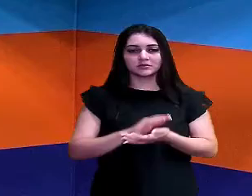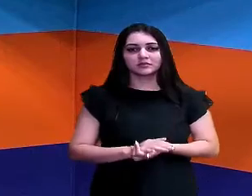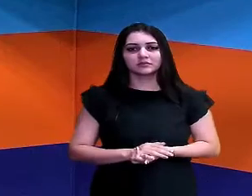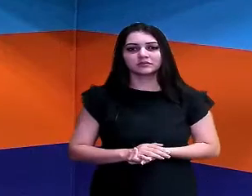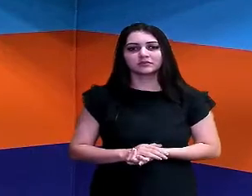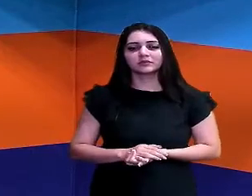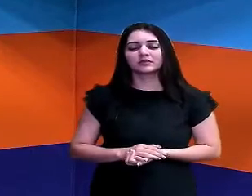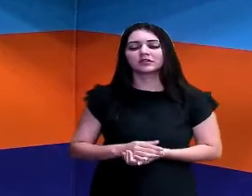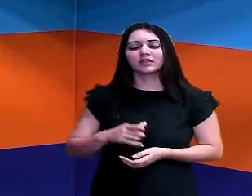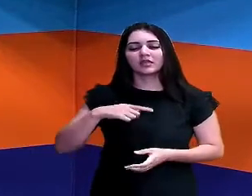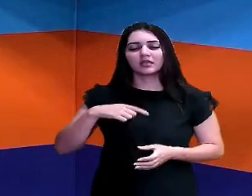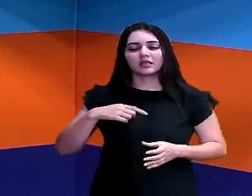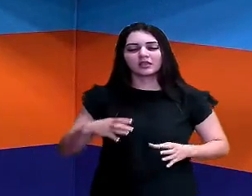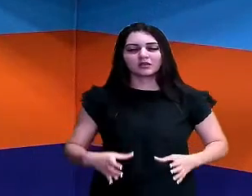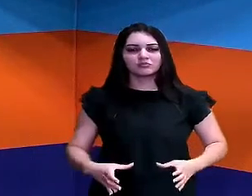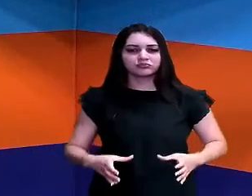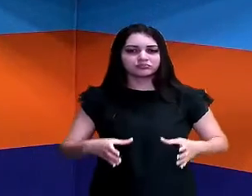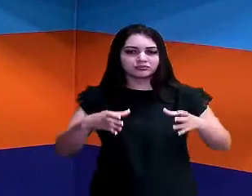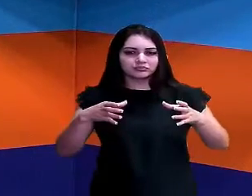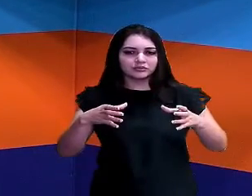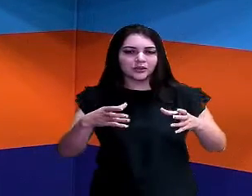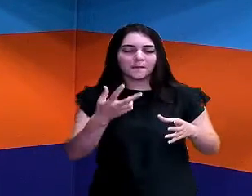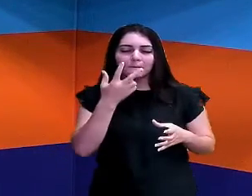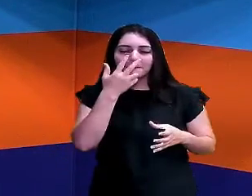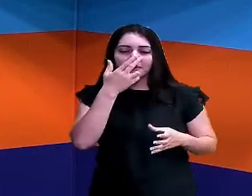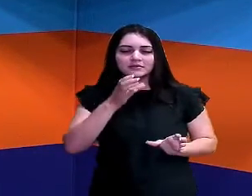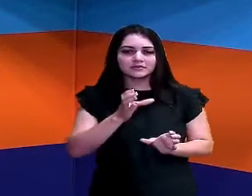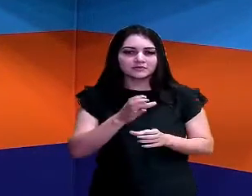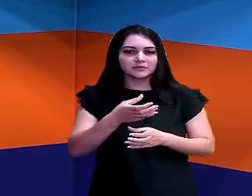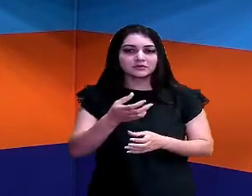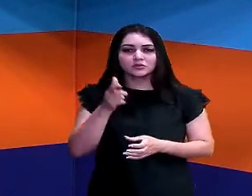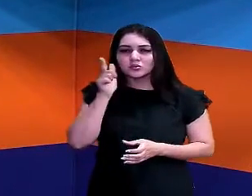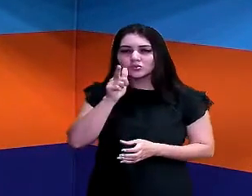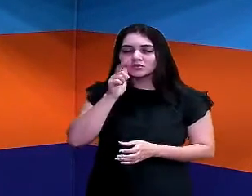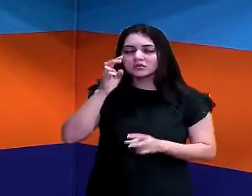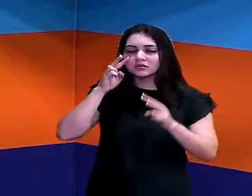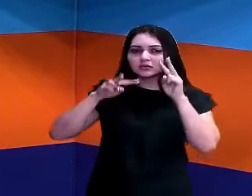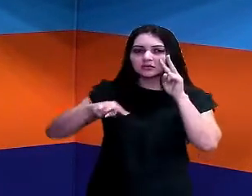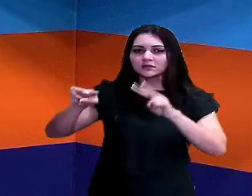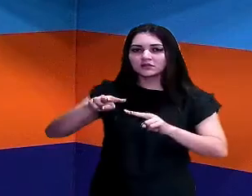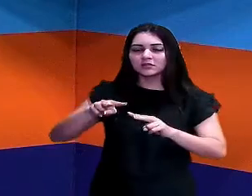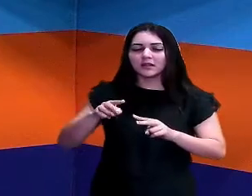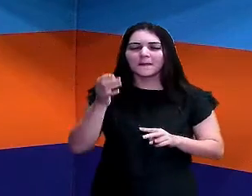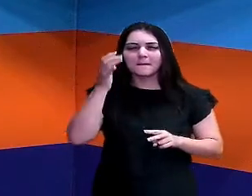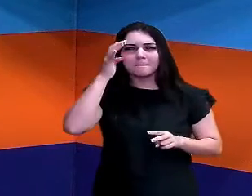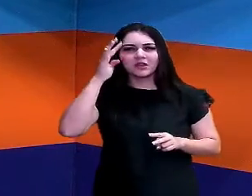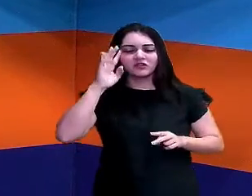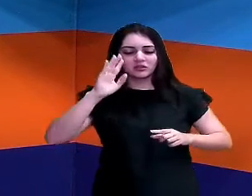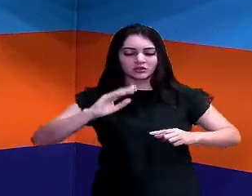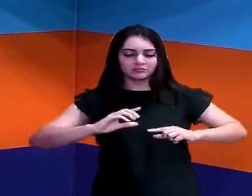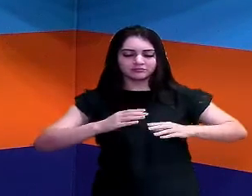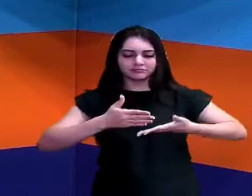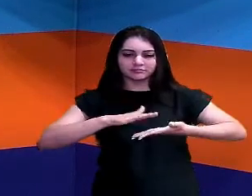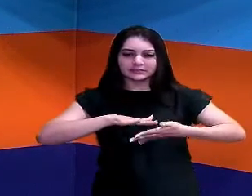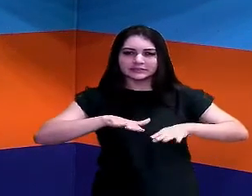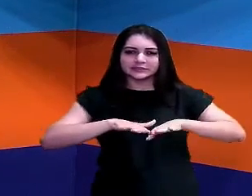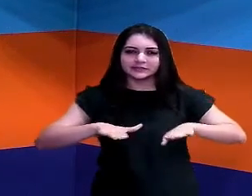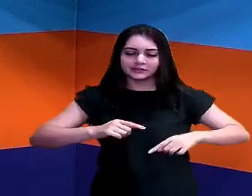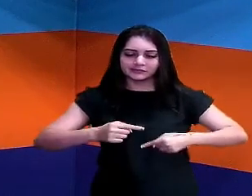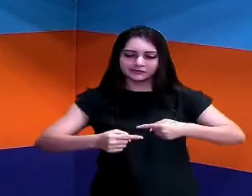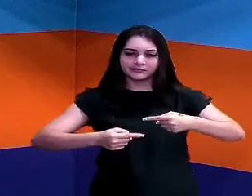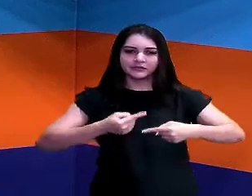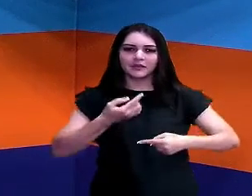Esse tonel aqui, né? Esse é o cilindro. Se você não consegue visualizar, gente, imagina ele deitadinho, né? Que aí vai ficar